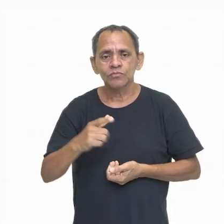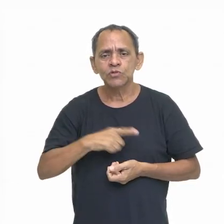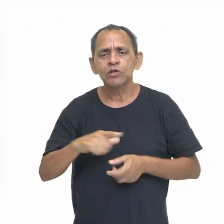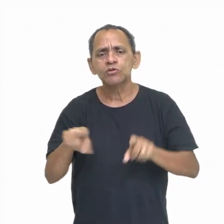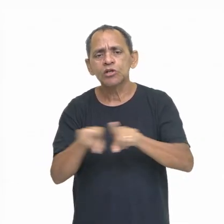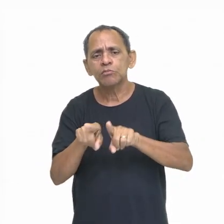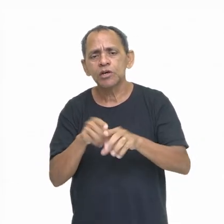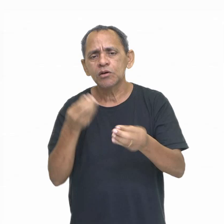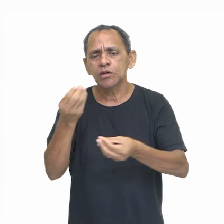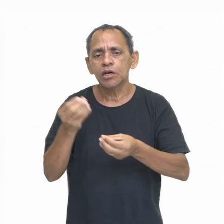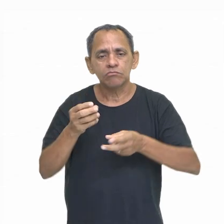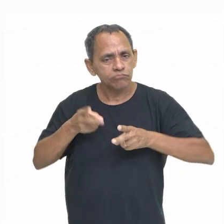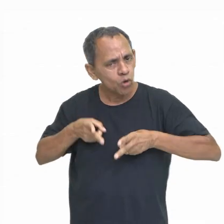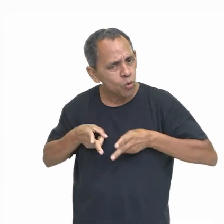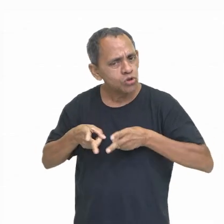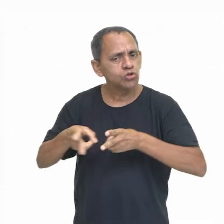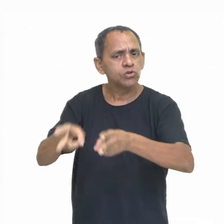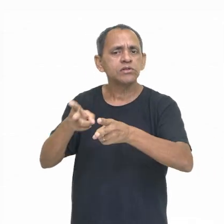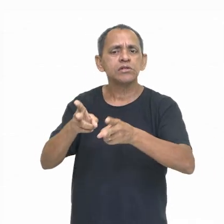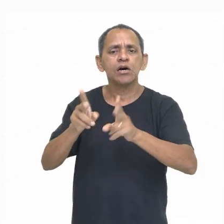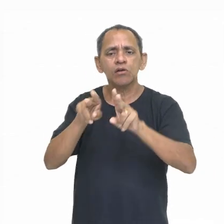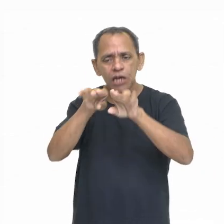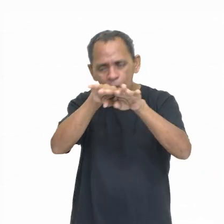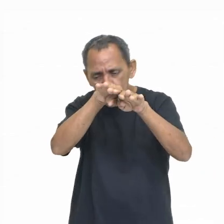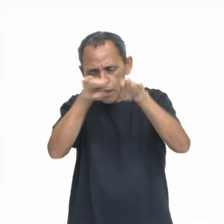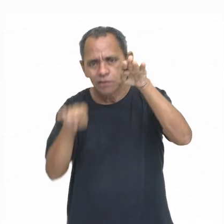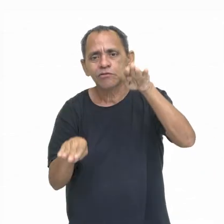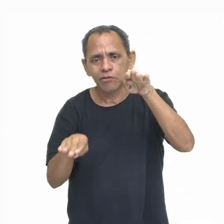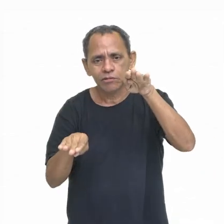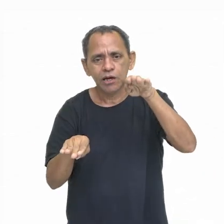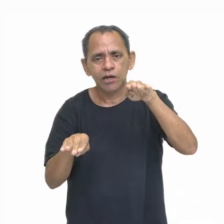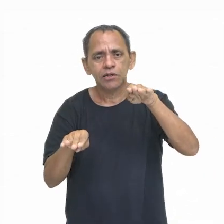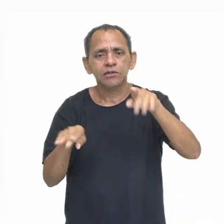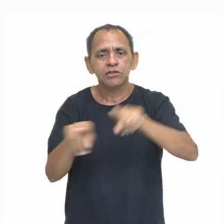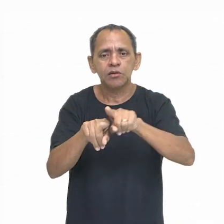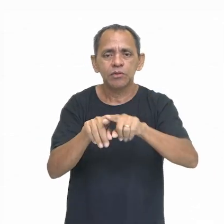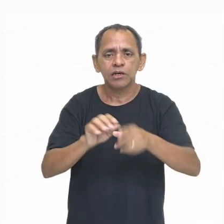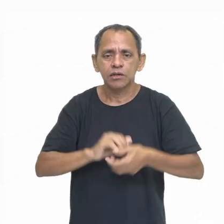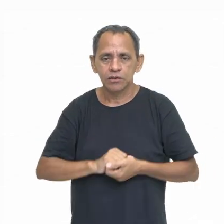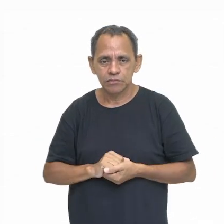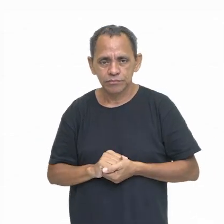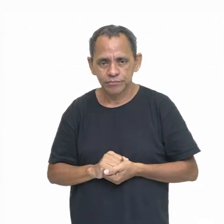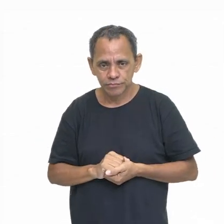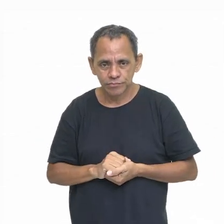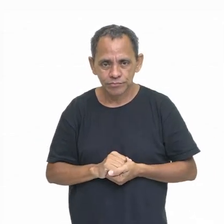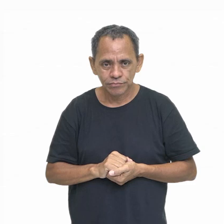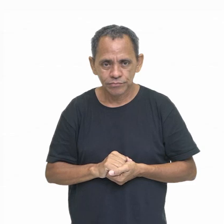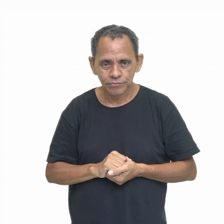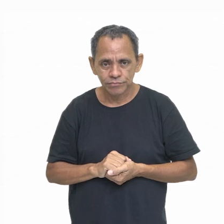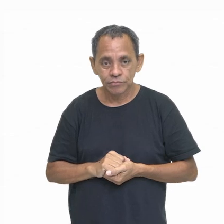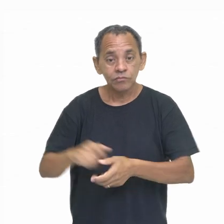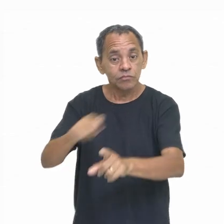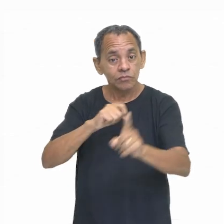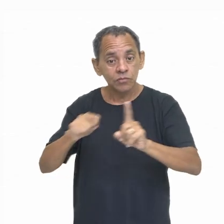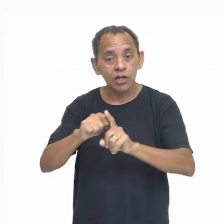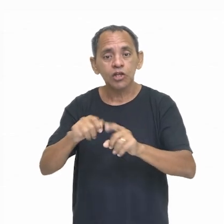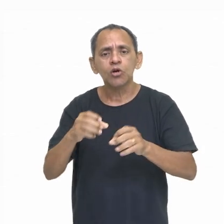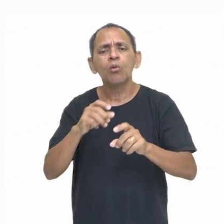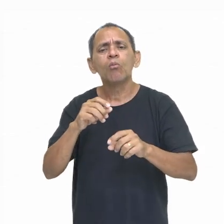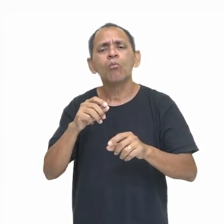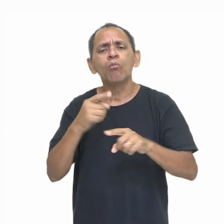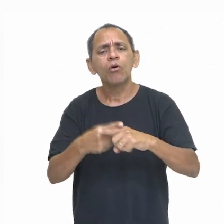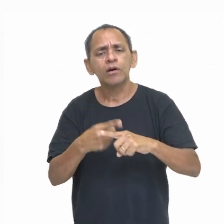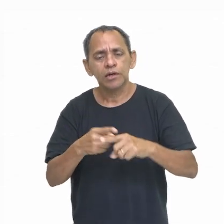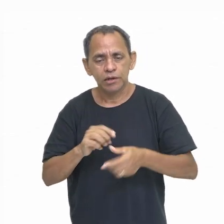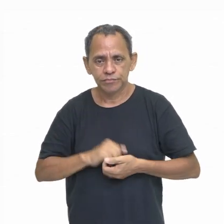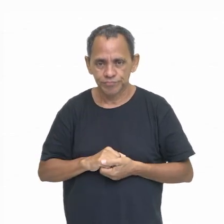da perpetuação da desigualdade. Então, o clientelismo tende a perpetuar a desigualdade social, pois os benefícios são concentrados